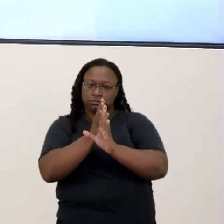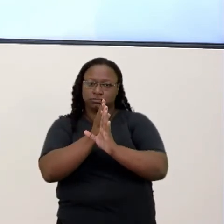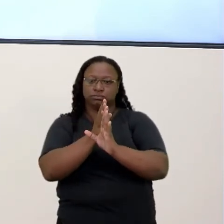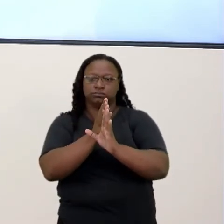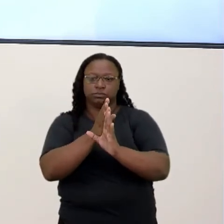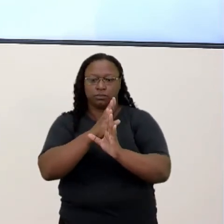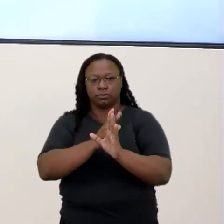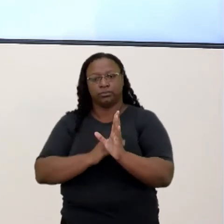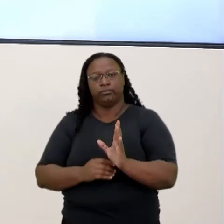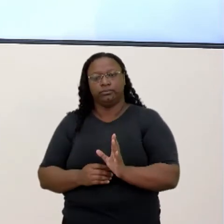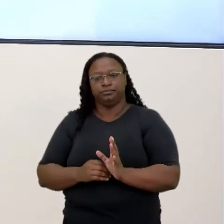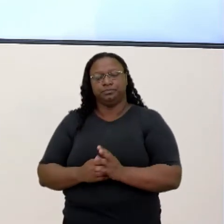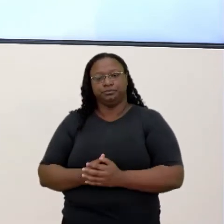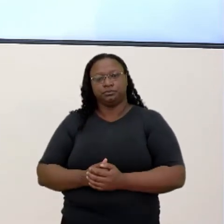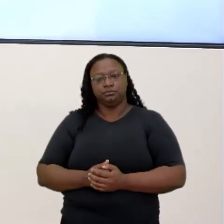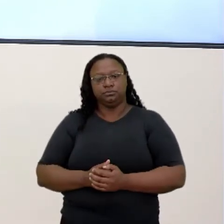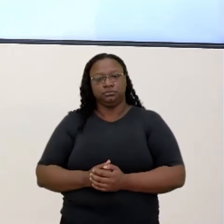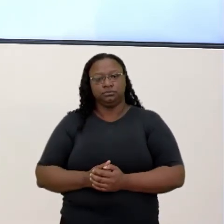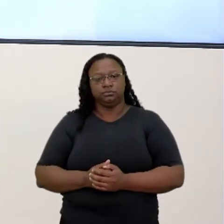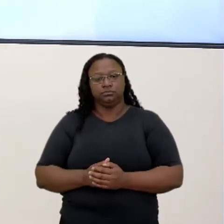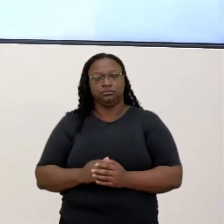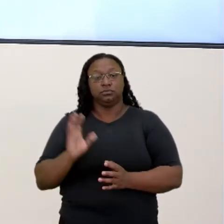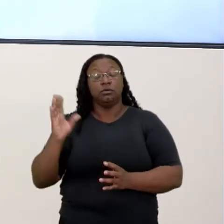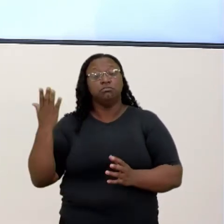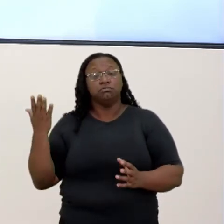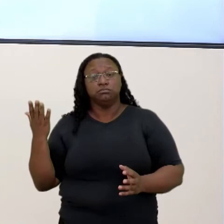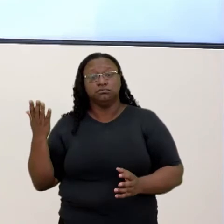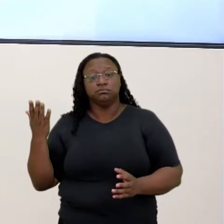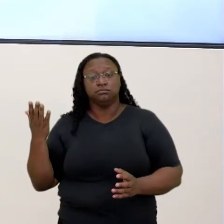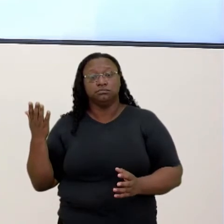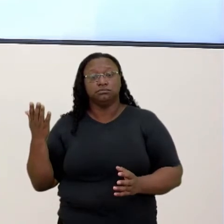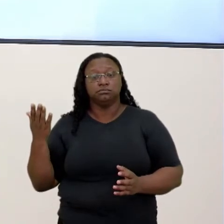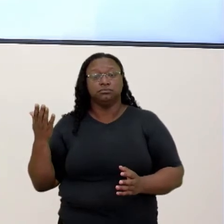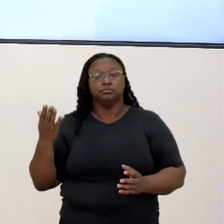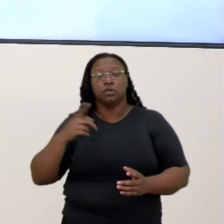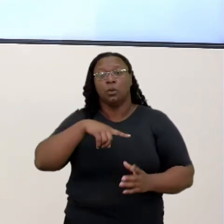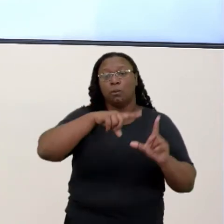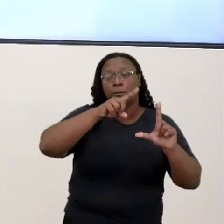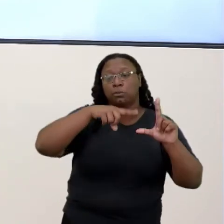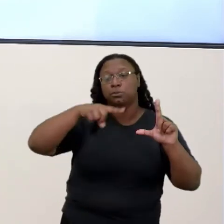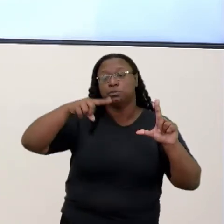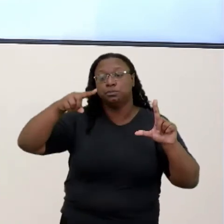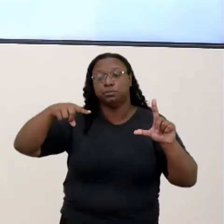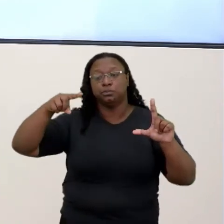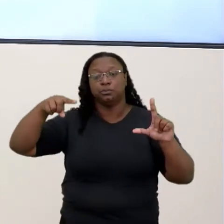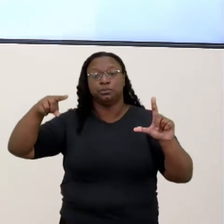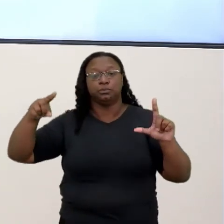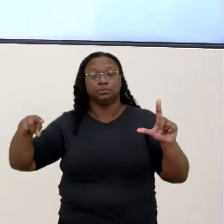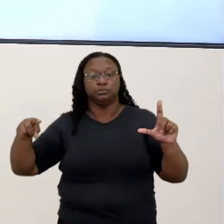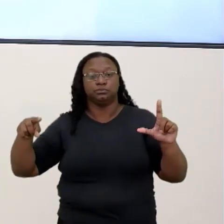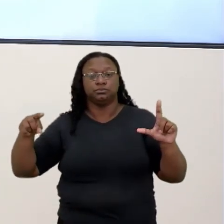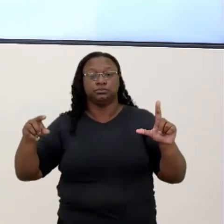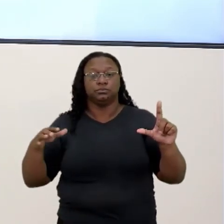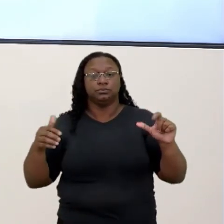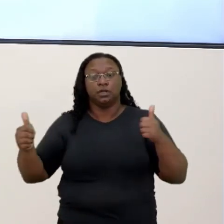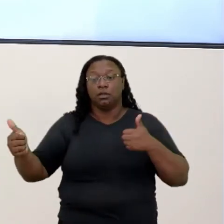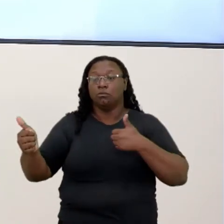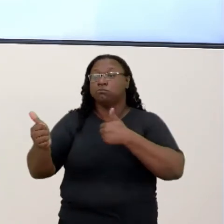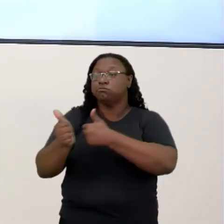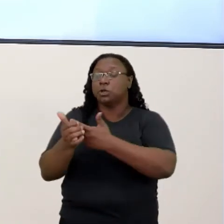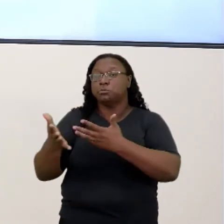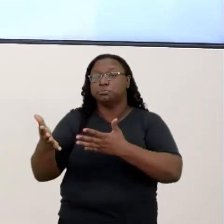o centro, tá ok? Então, acontece, é um método estatístico, né, que ele serve até um determinado